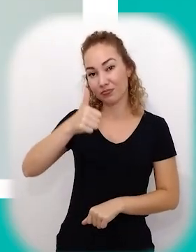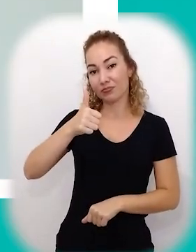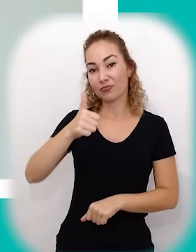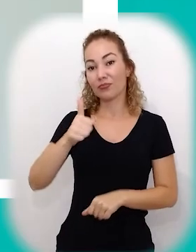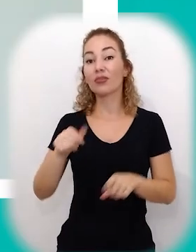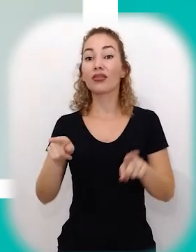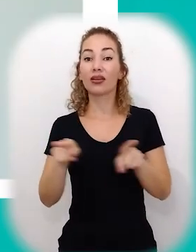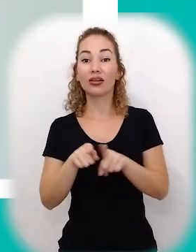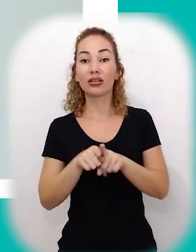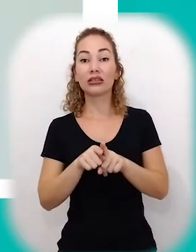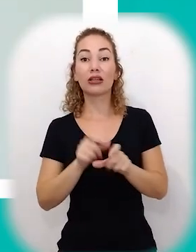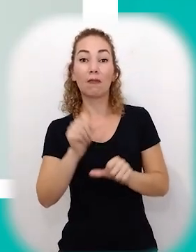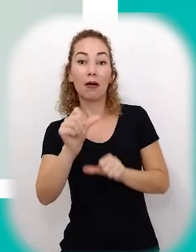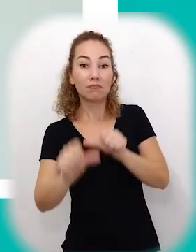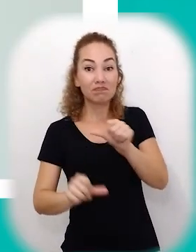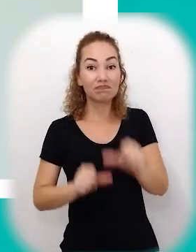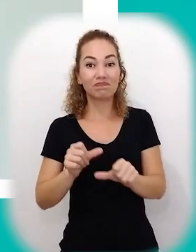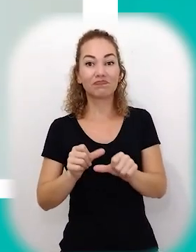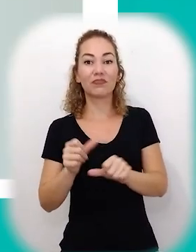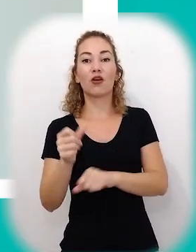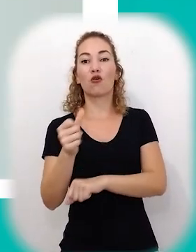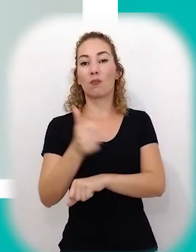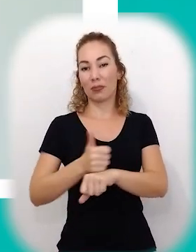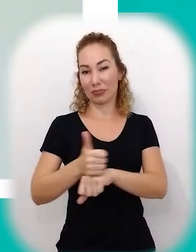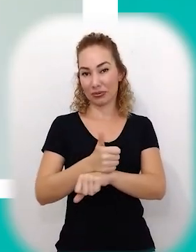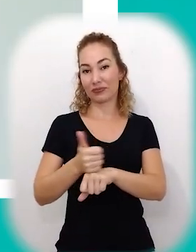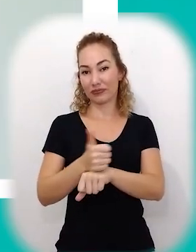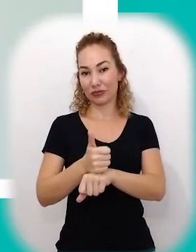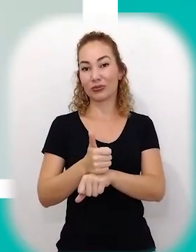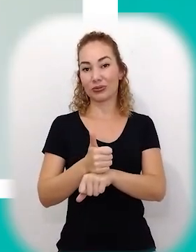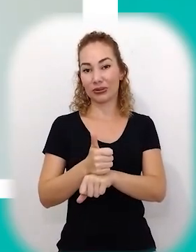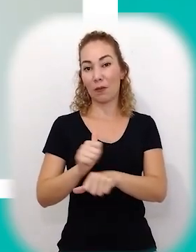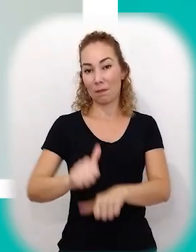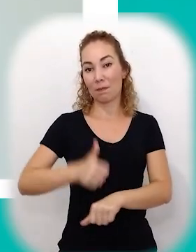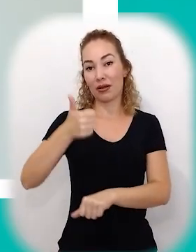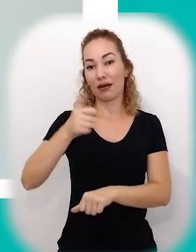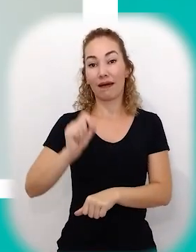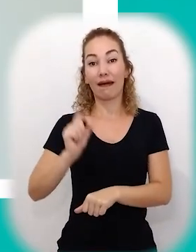consequentemente, virar uma profissional melhor. E